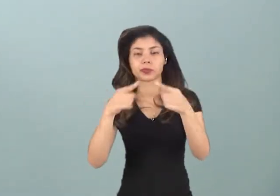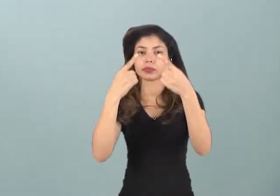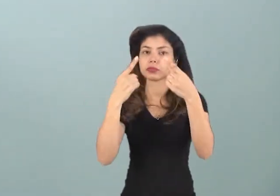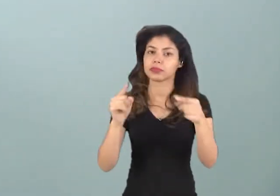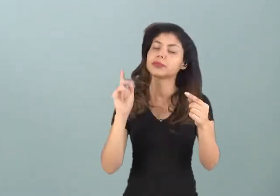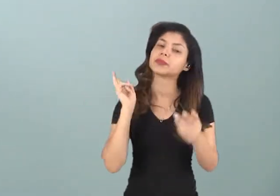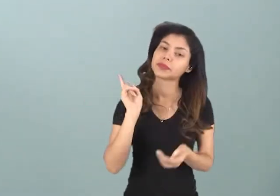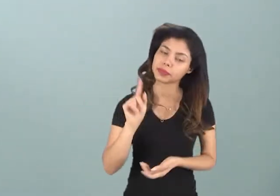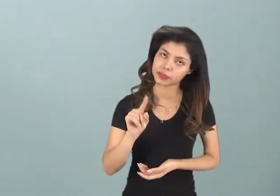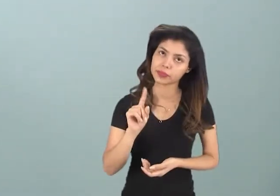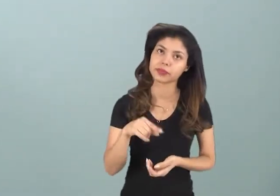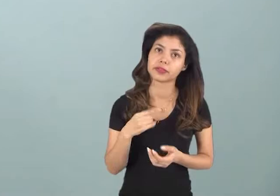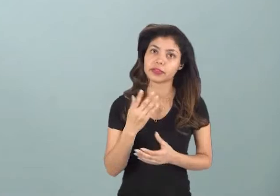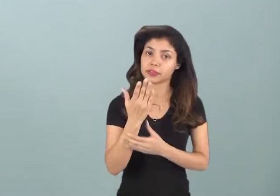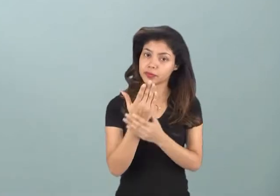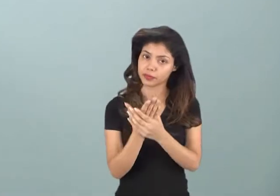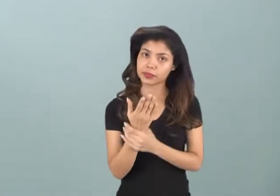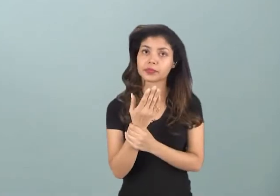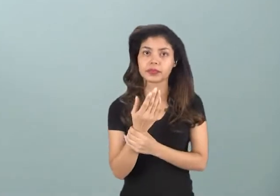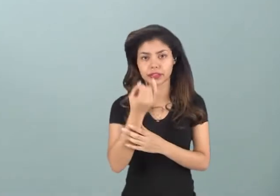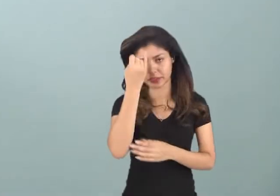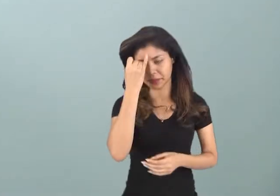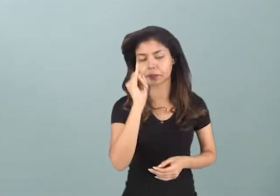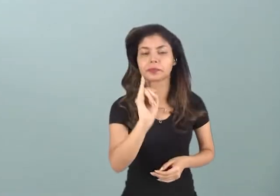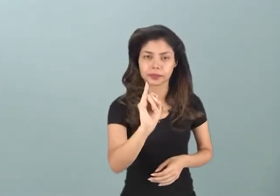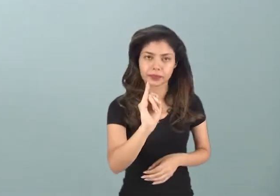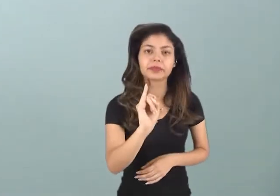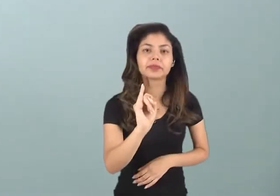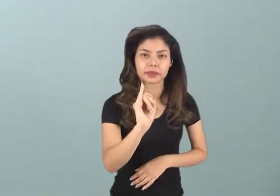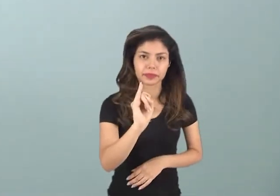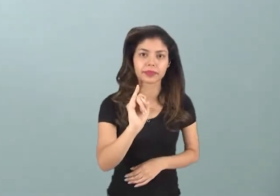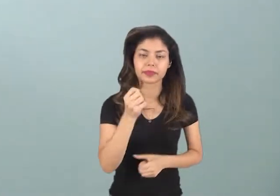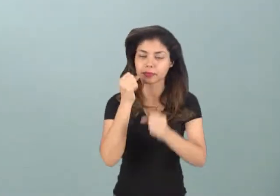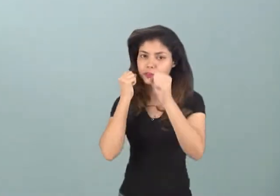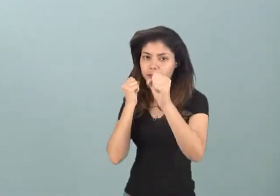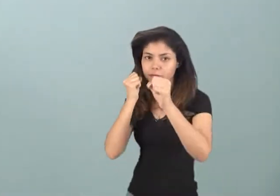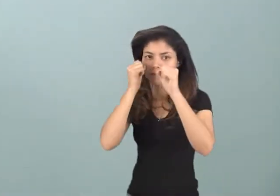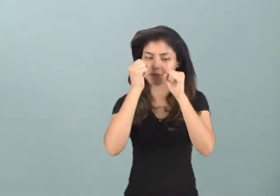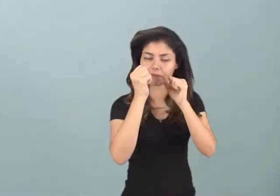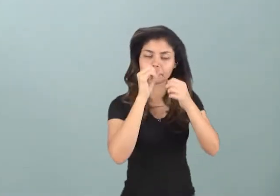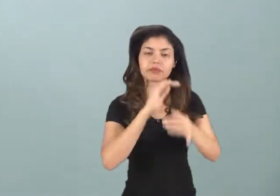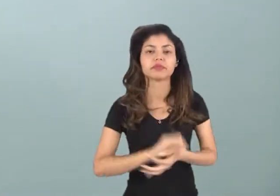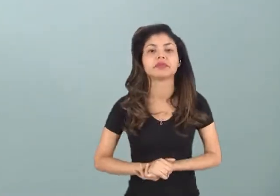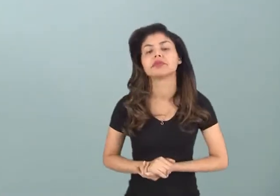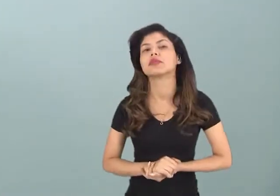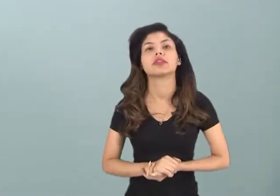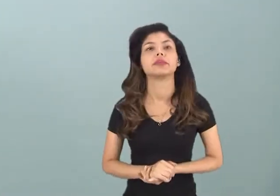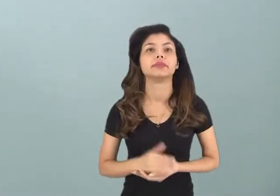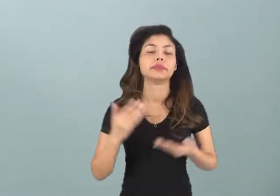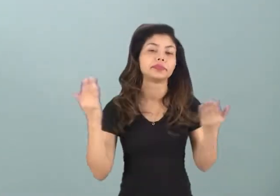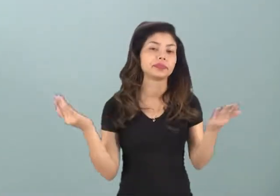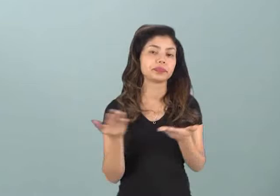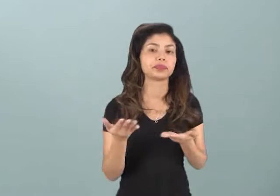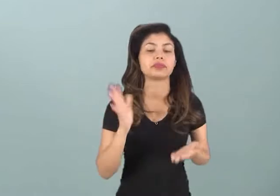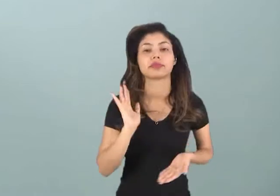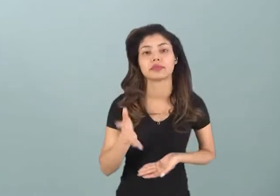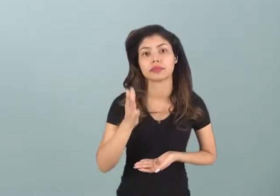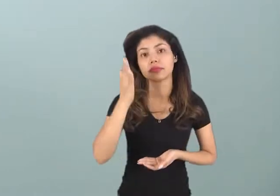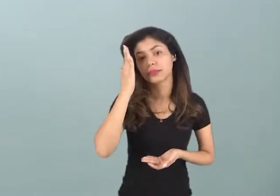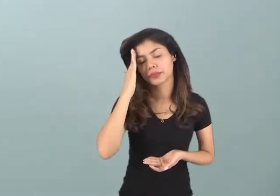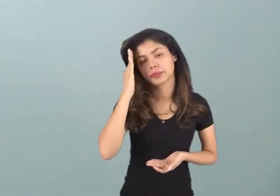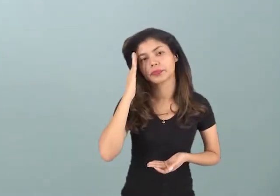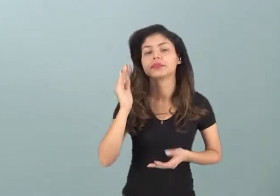eles realmente estão usando uma luva, né? Para dar ideia realmente de luta. Muito bem. Agora que nós já entendemos